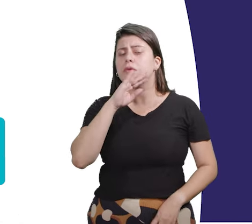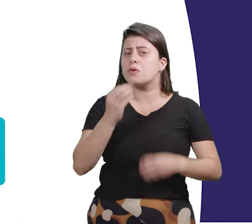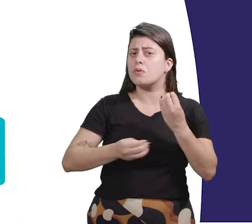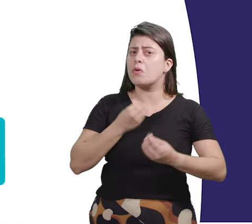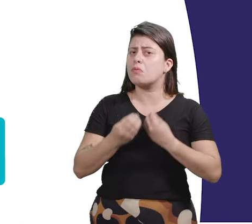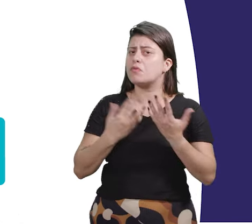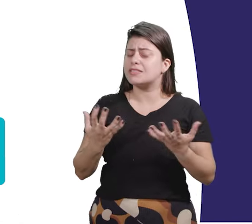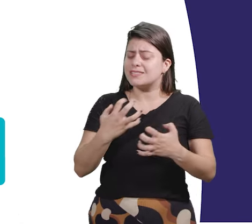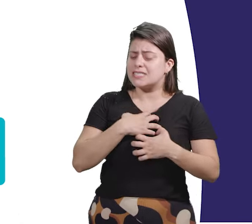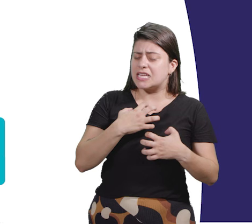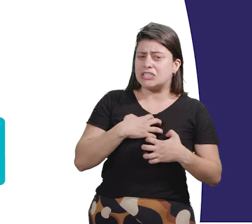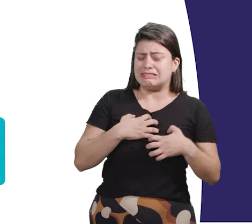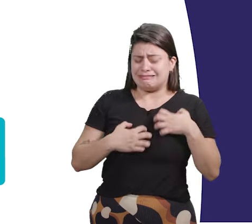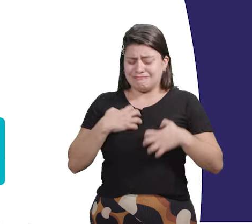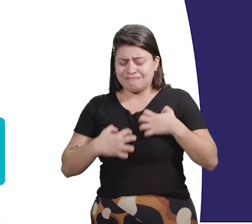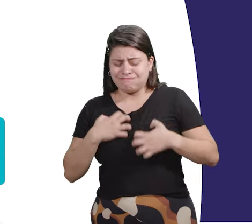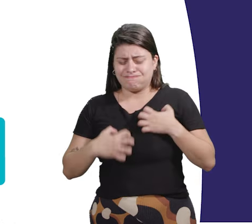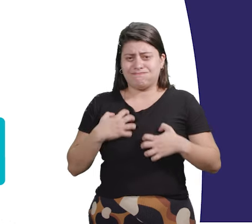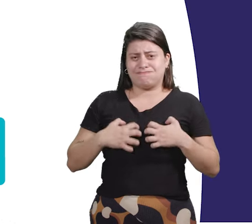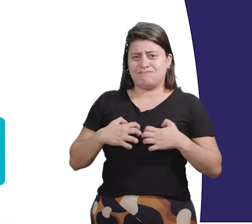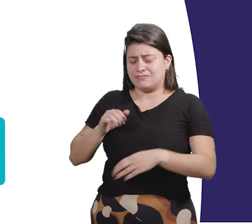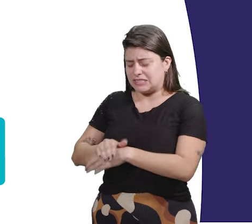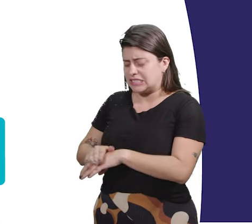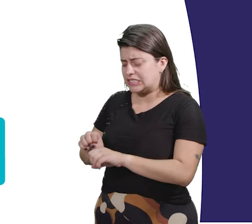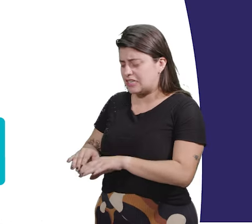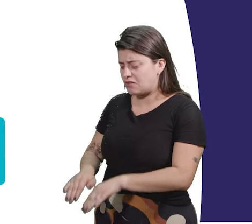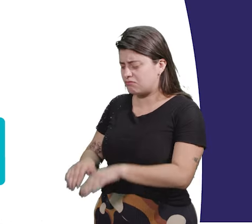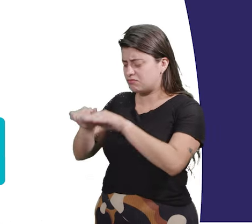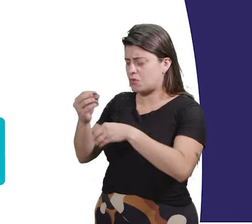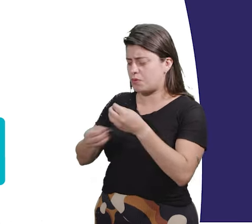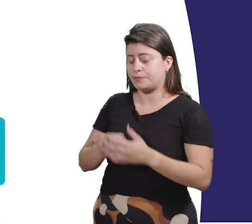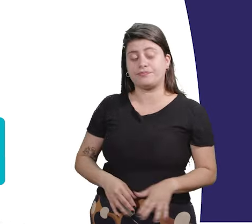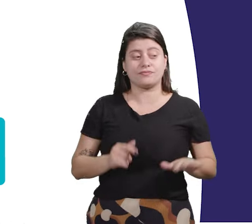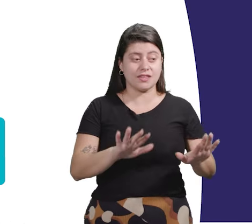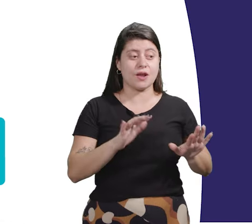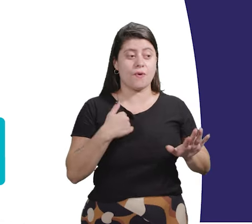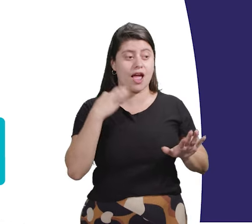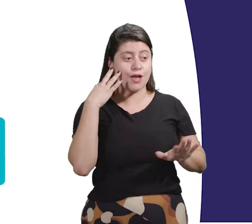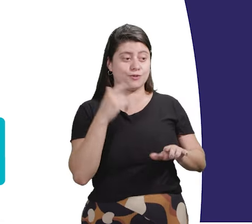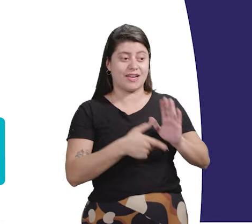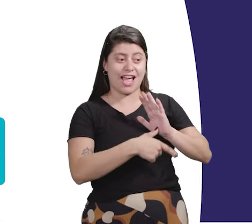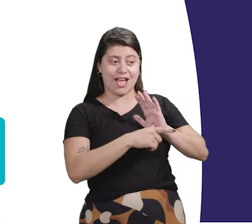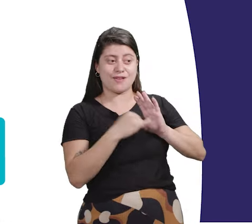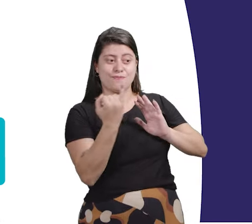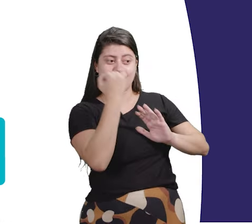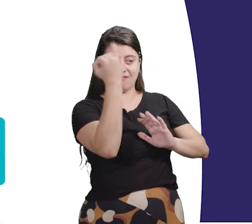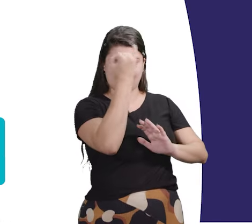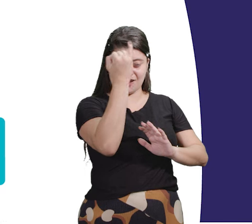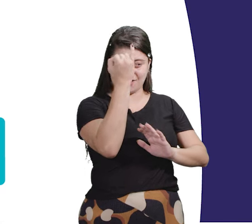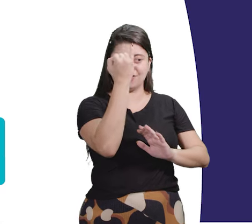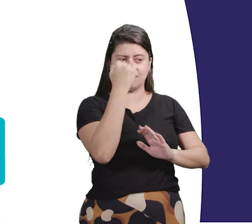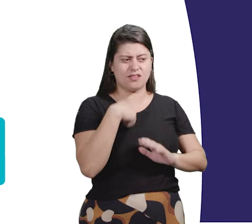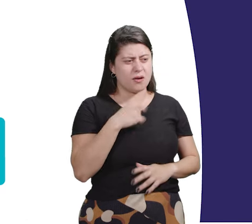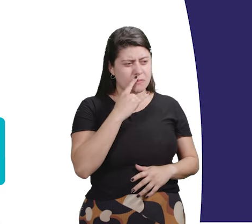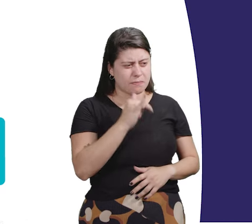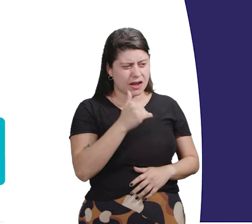as pressões e estresses enfrentados na criação dos nossos pequenos? Eu acho que antes de tudo, os pais eles precisam entender que antes